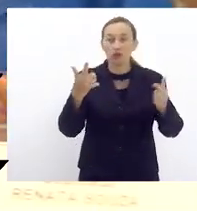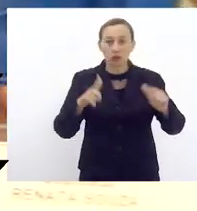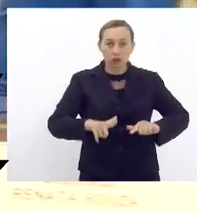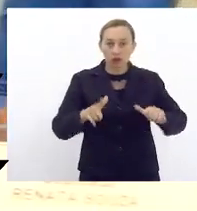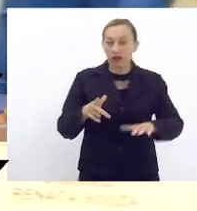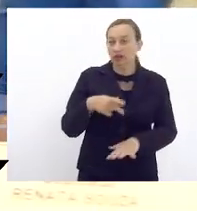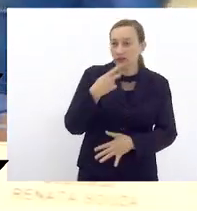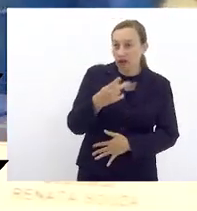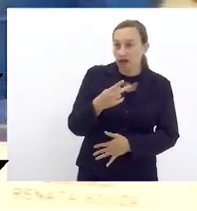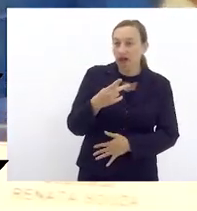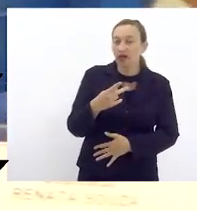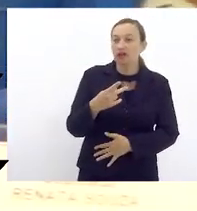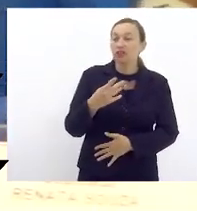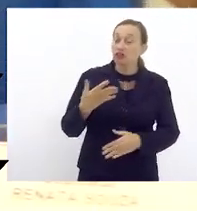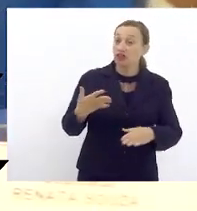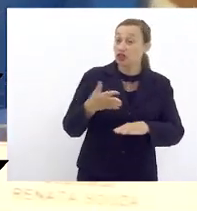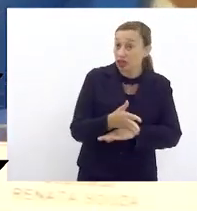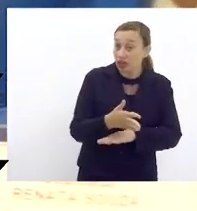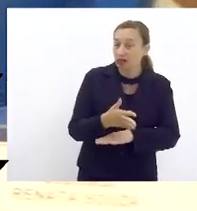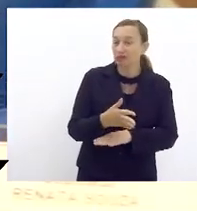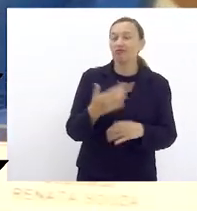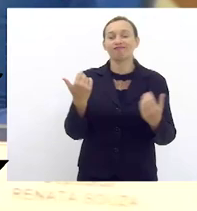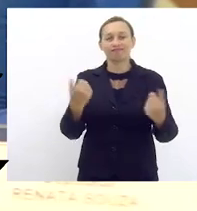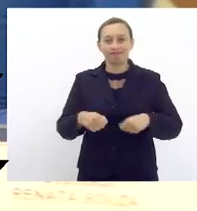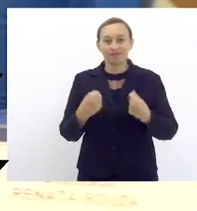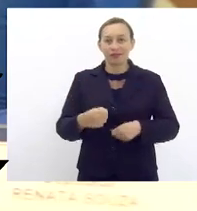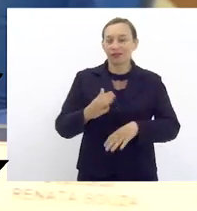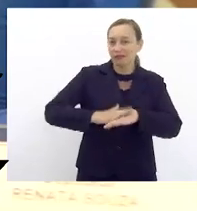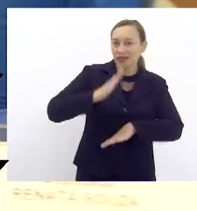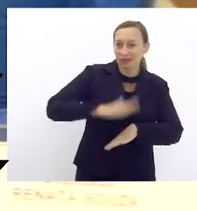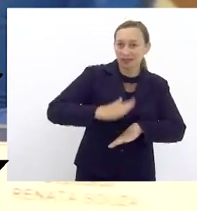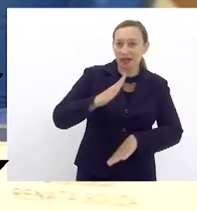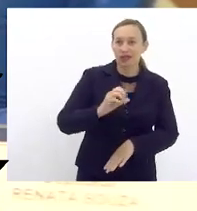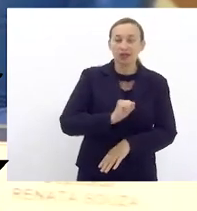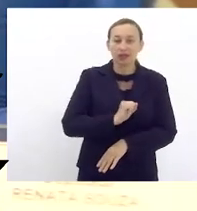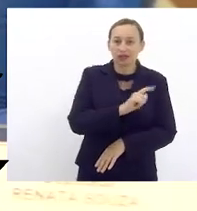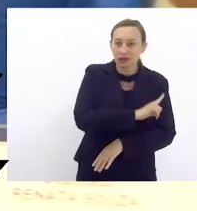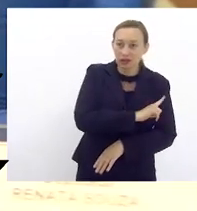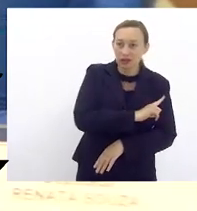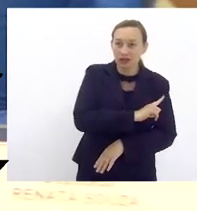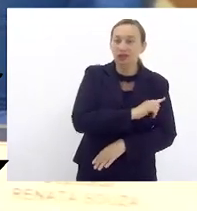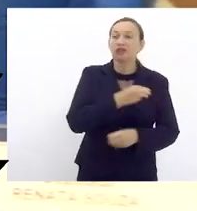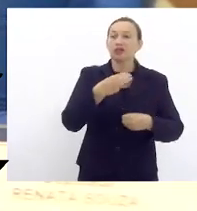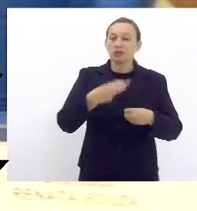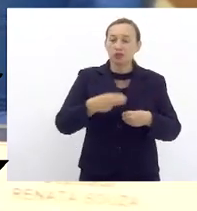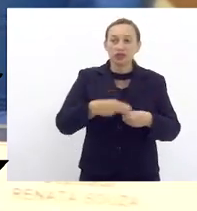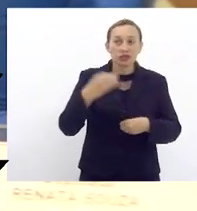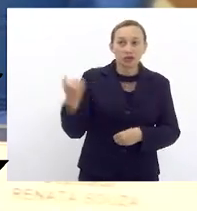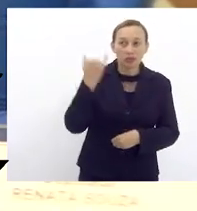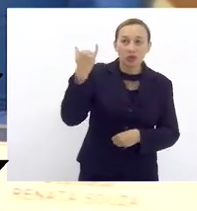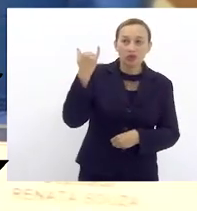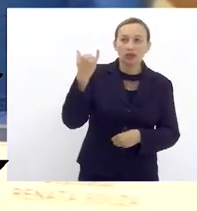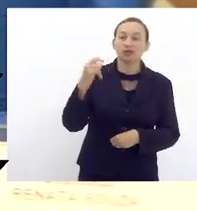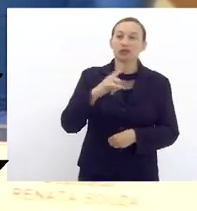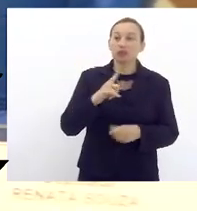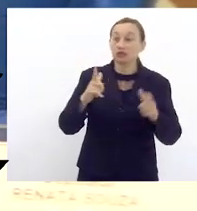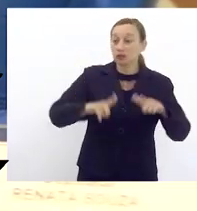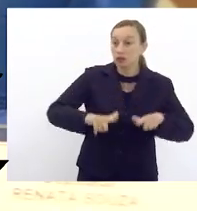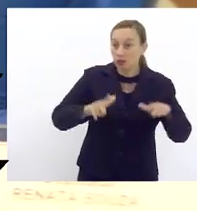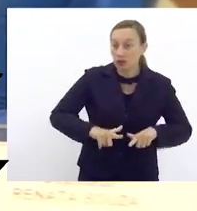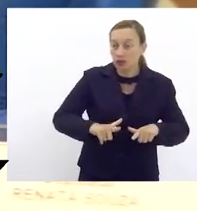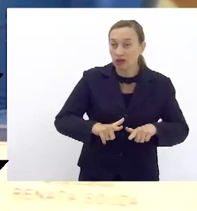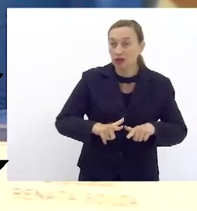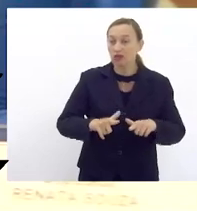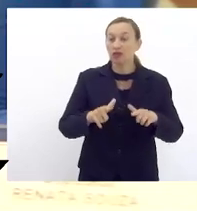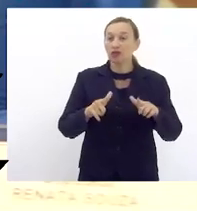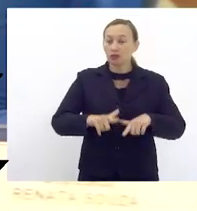dizer que chegou chegando e é necessário cada vez mais São Gonçalo município importante de ocupar esse espaço é